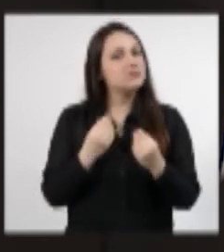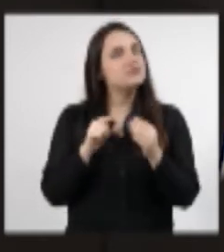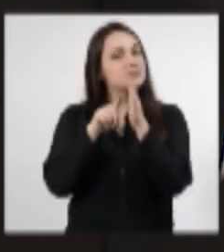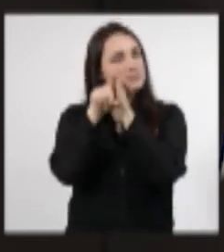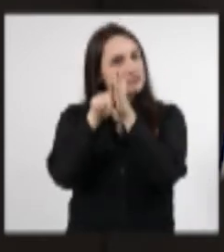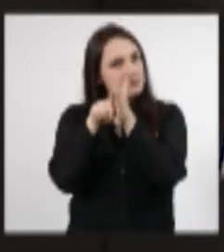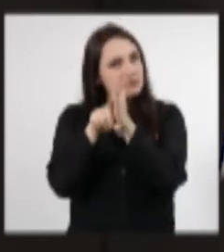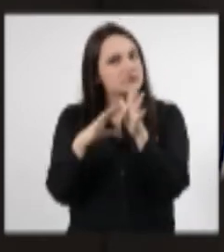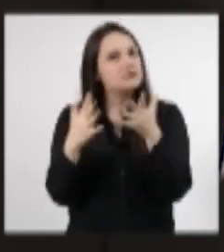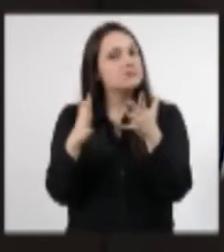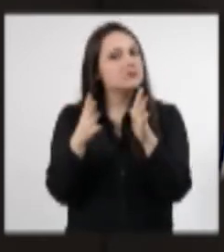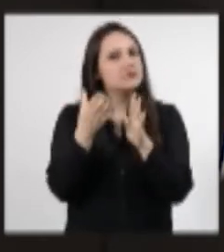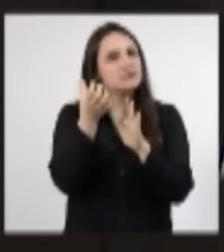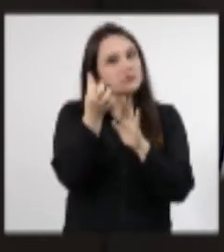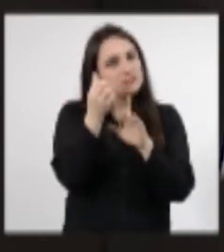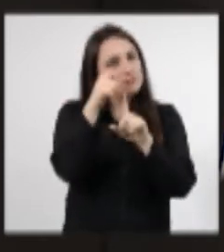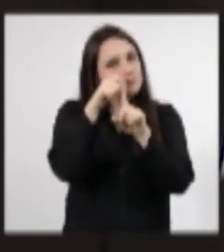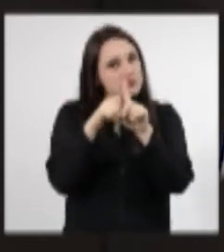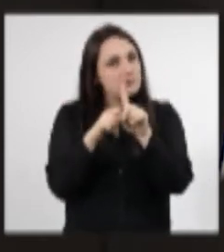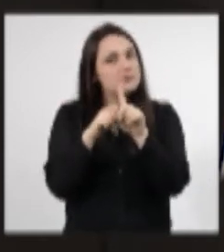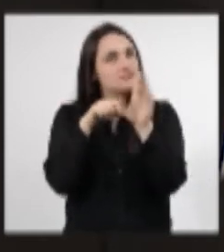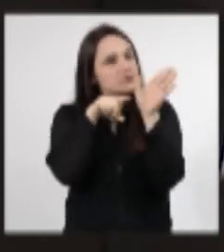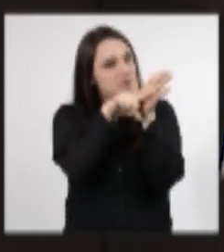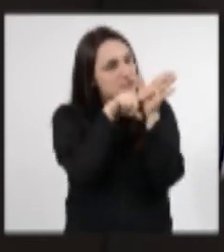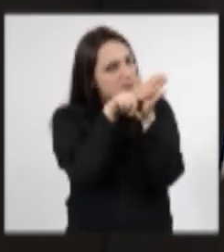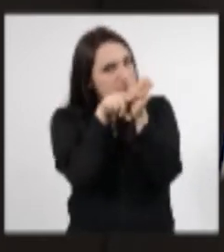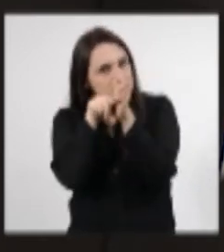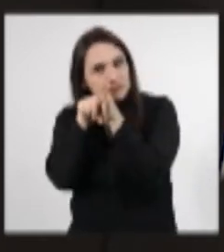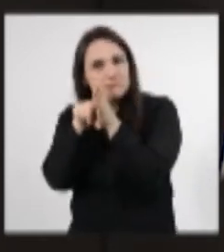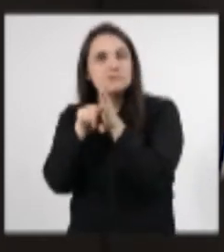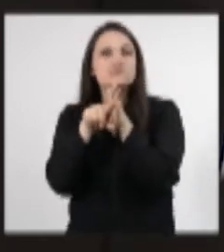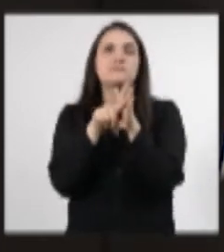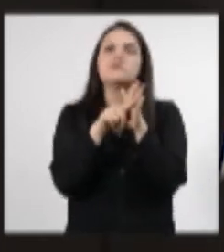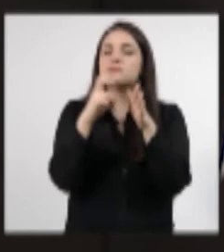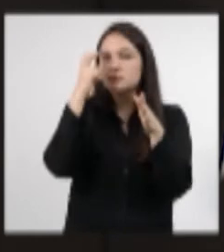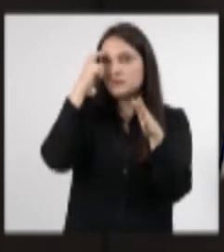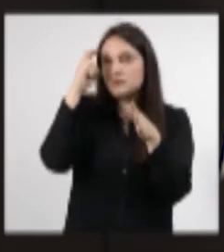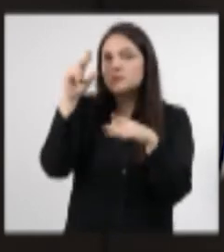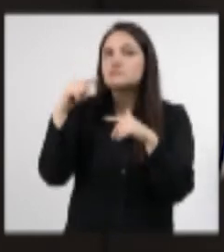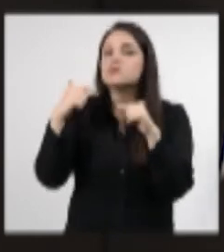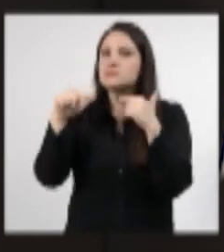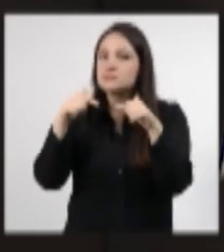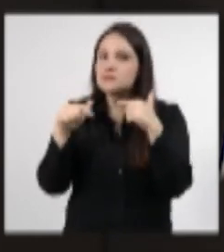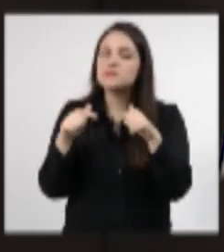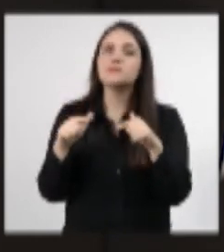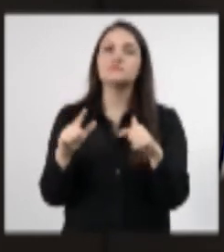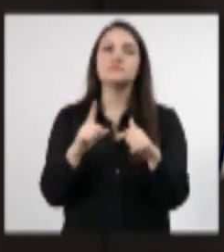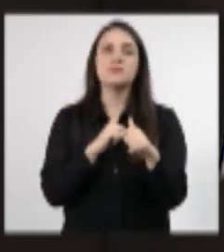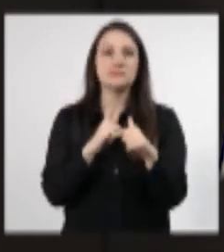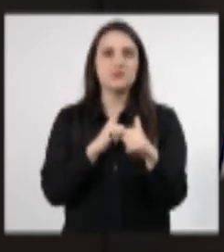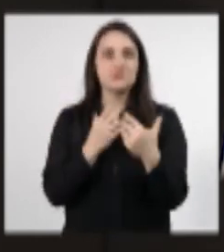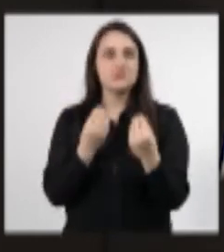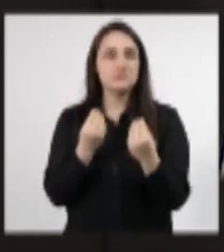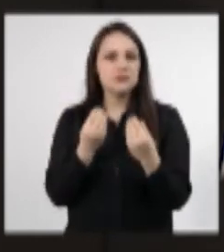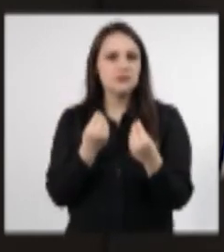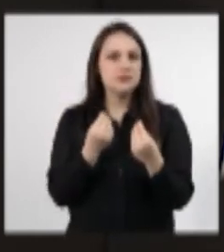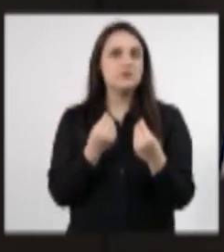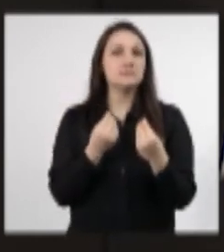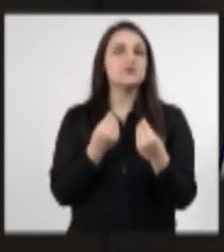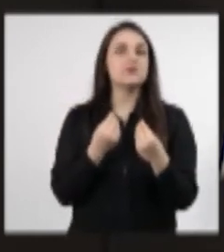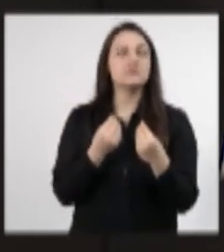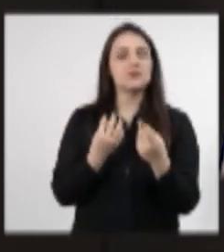muita investigação, mais de 6 meses de investigação, de muito trabalho de inteligência policial, de muita